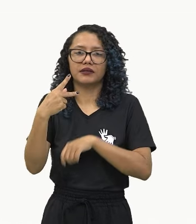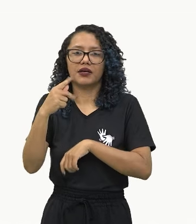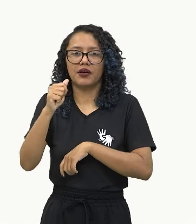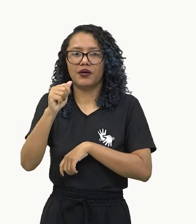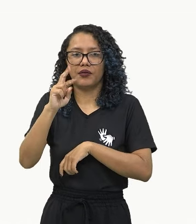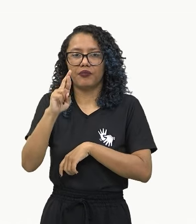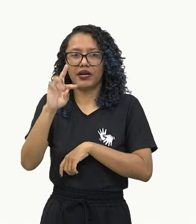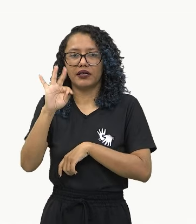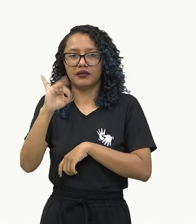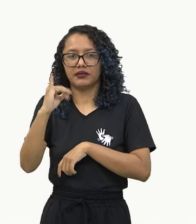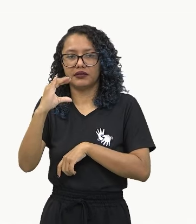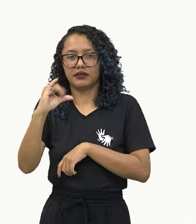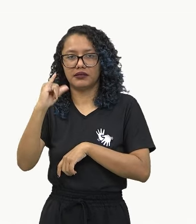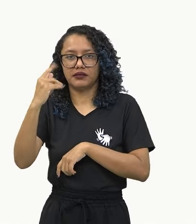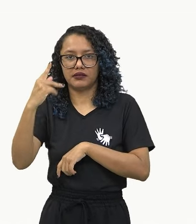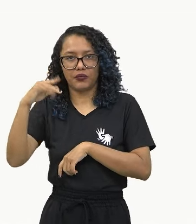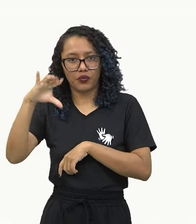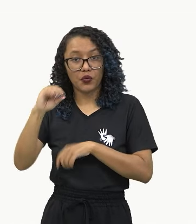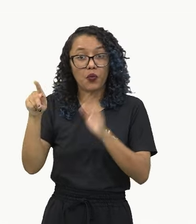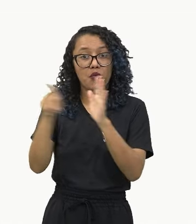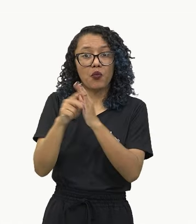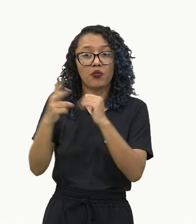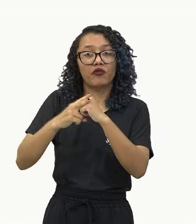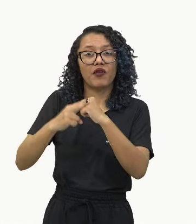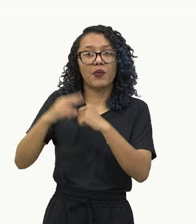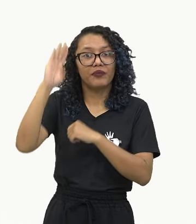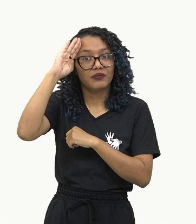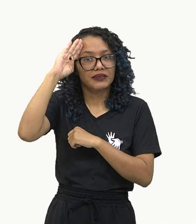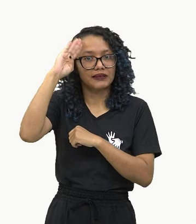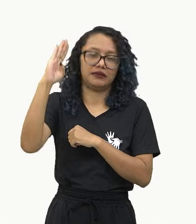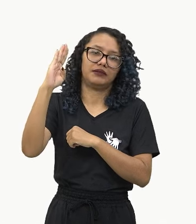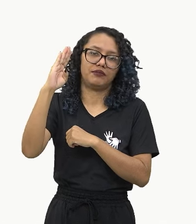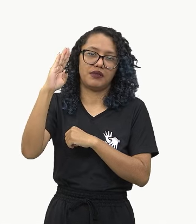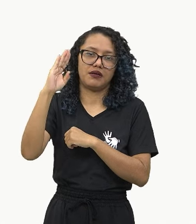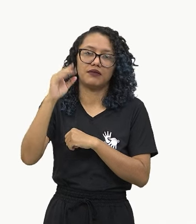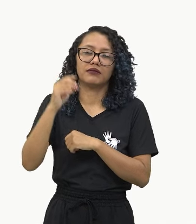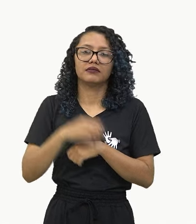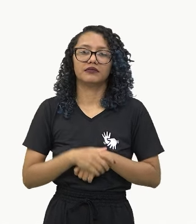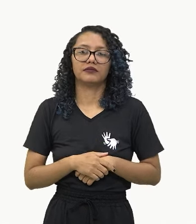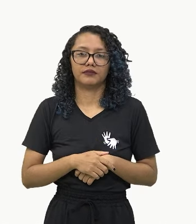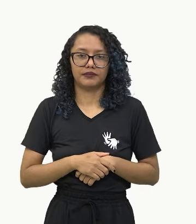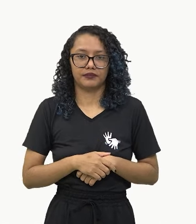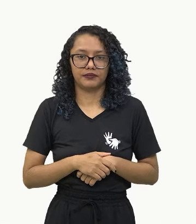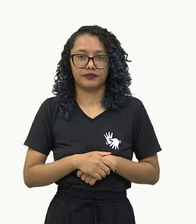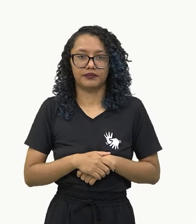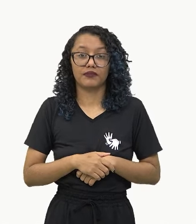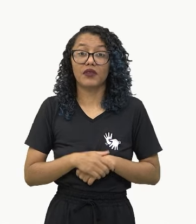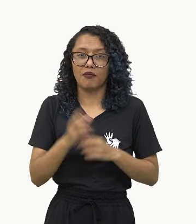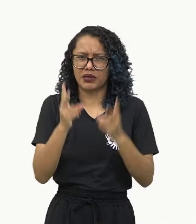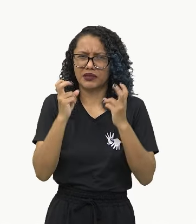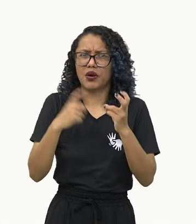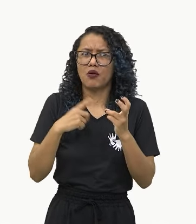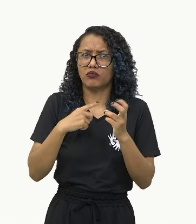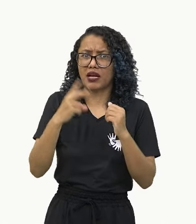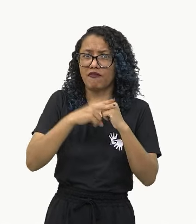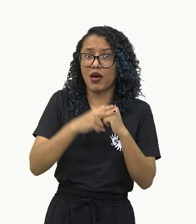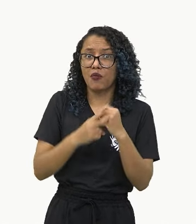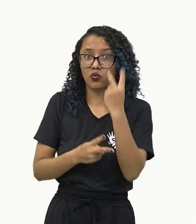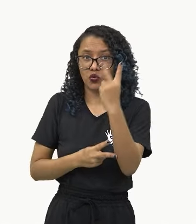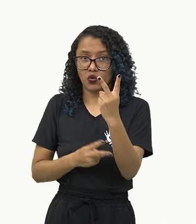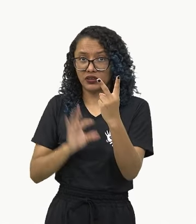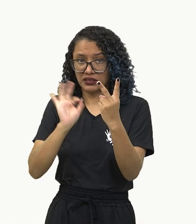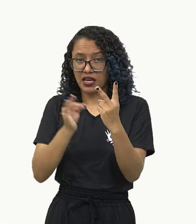bom? Então, essa estrutura, vocês já observaram que ela está sendo formada com dois tipos de verbo, um auxiliar